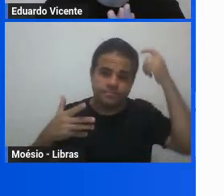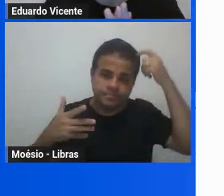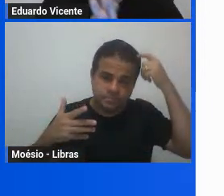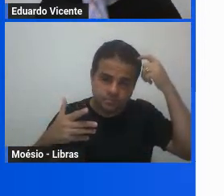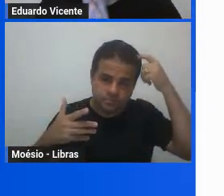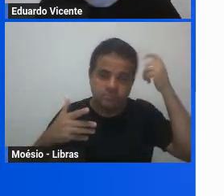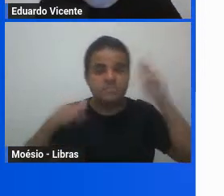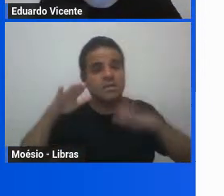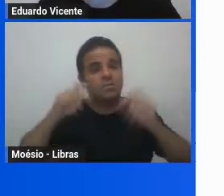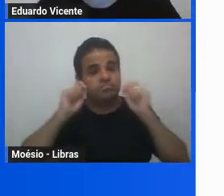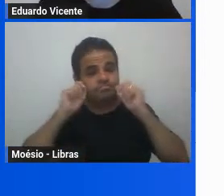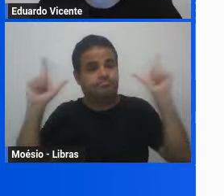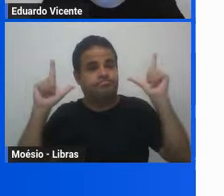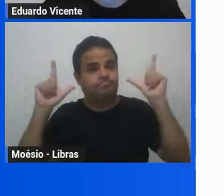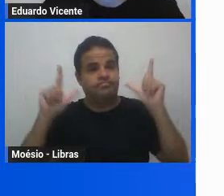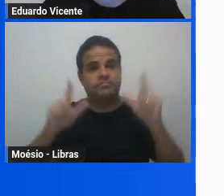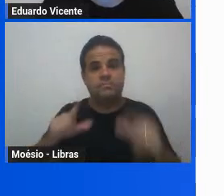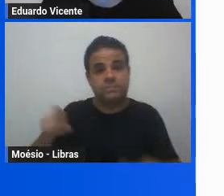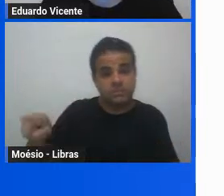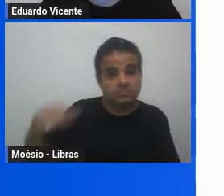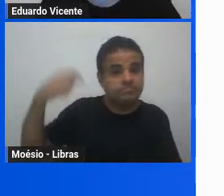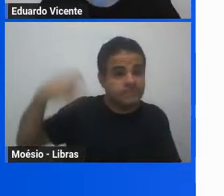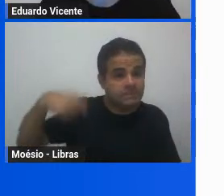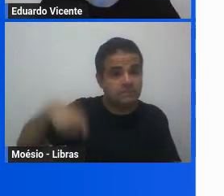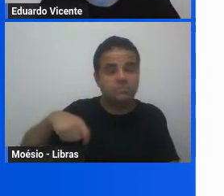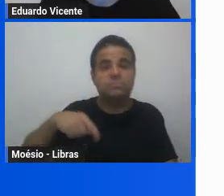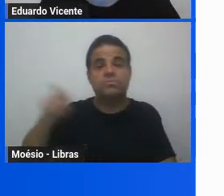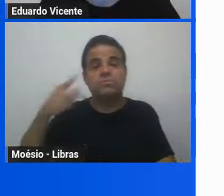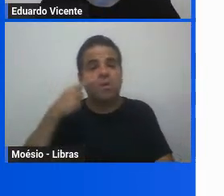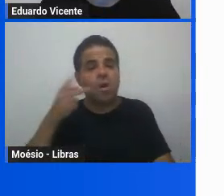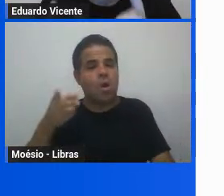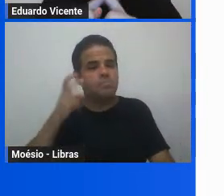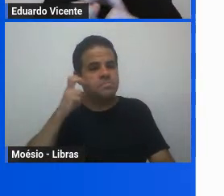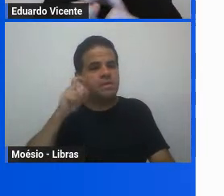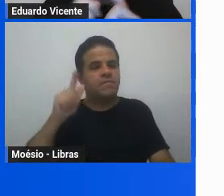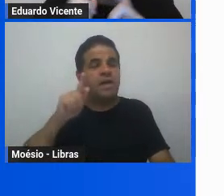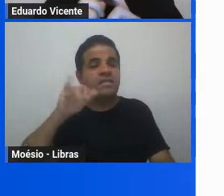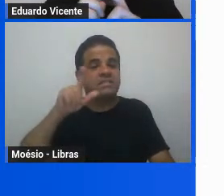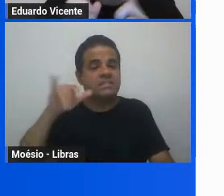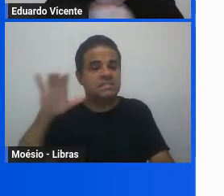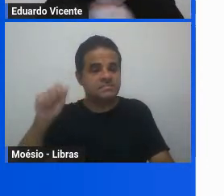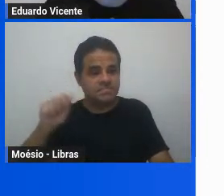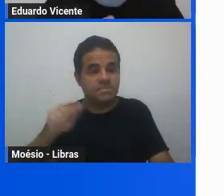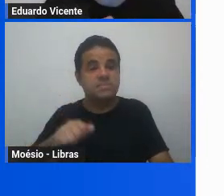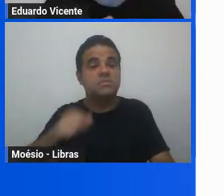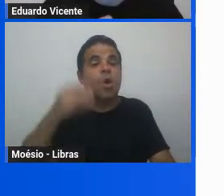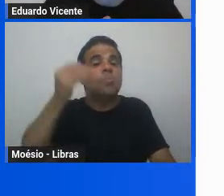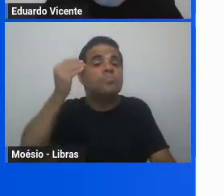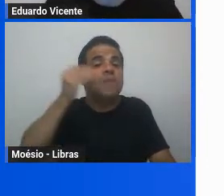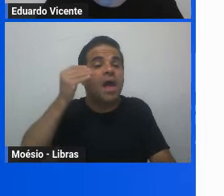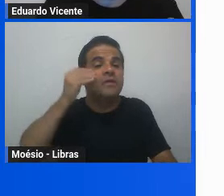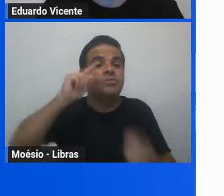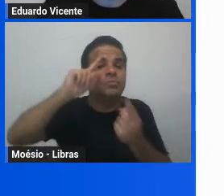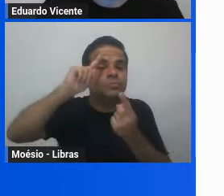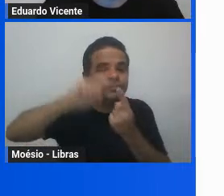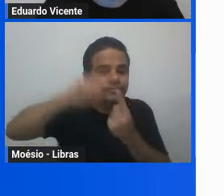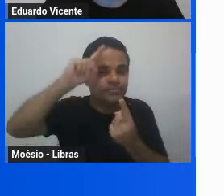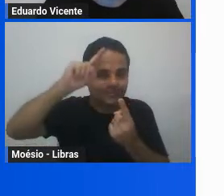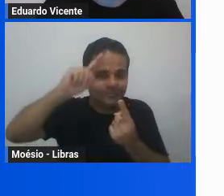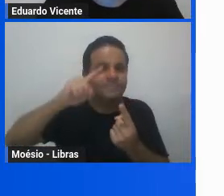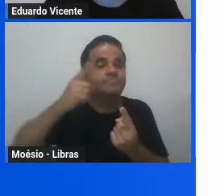então, aferir, né, a glicemia. Como aferir? Fazer o teste glicêmico do